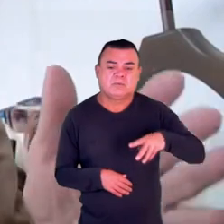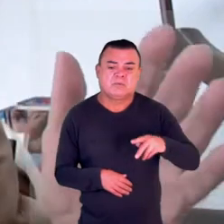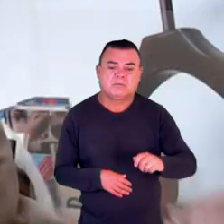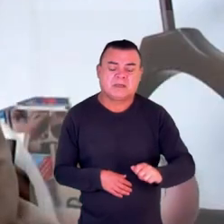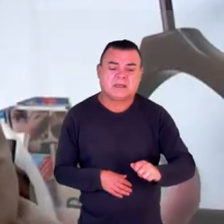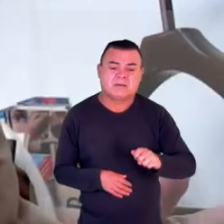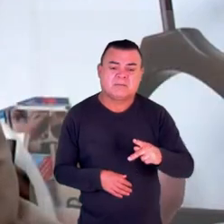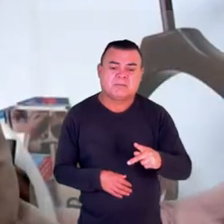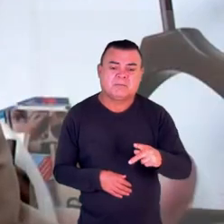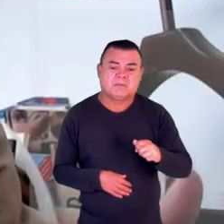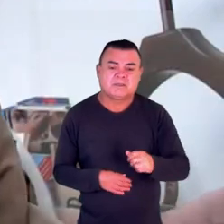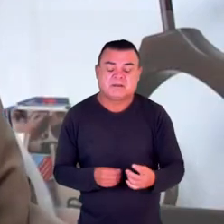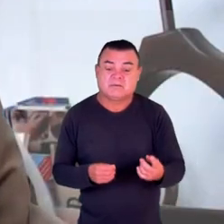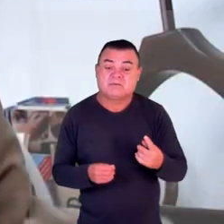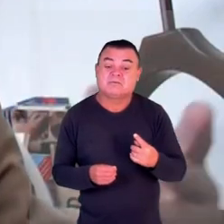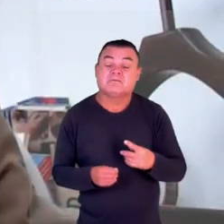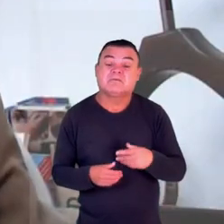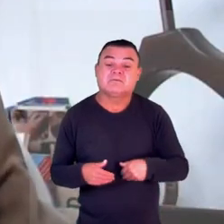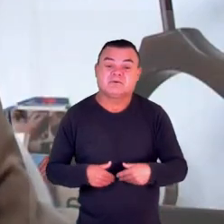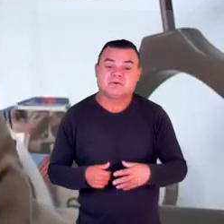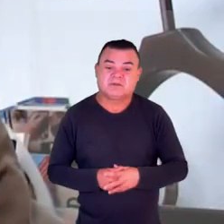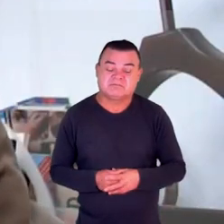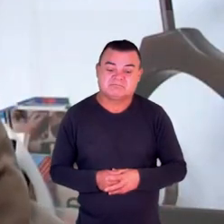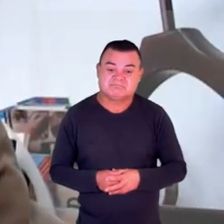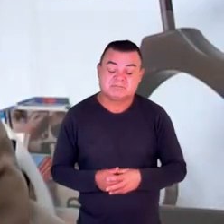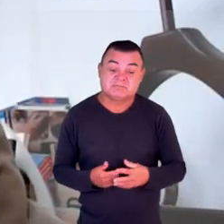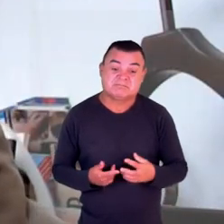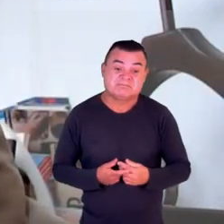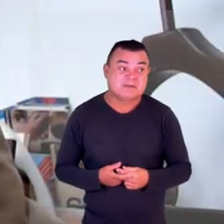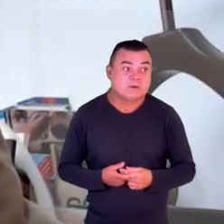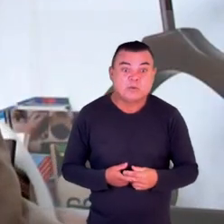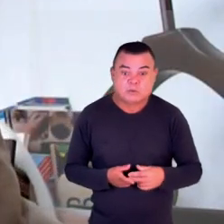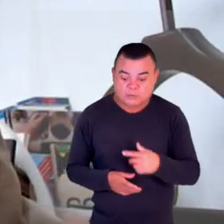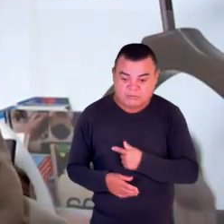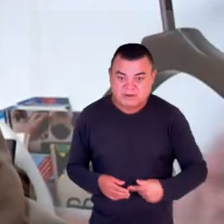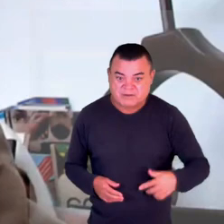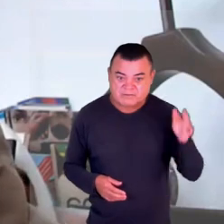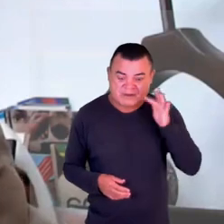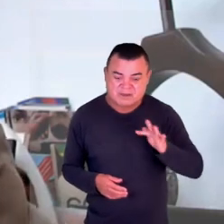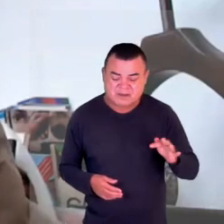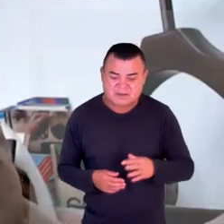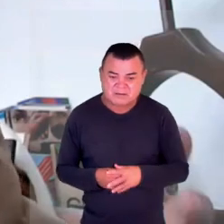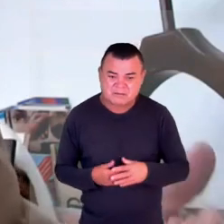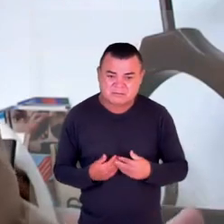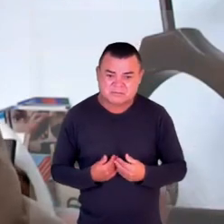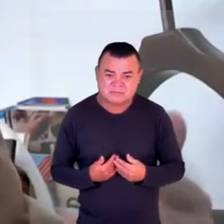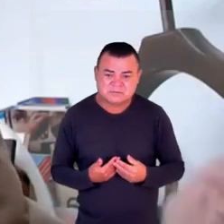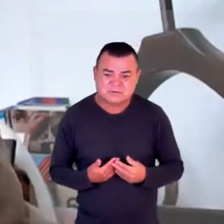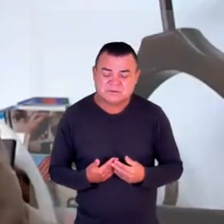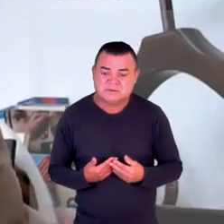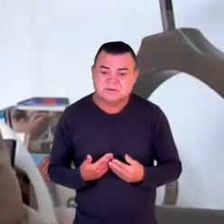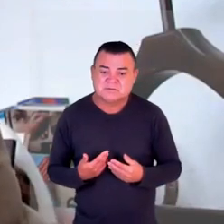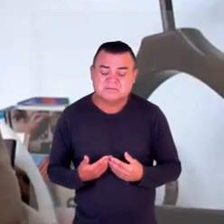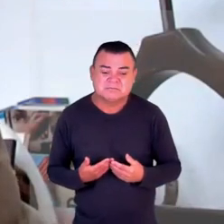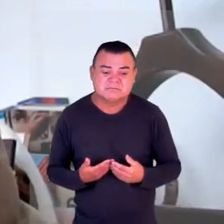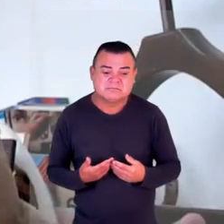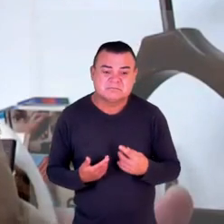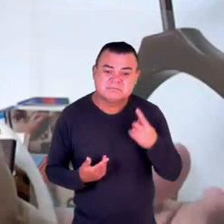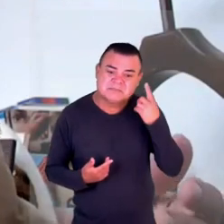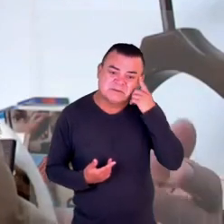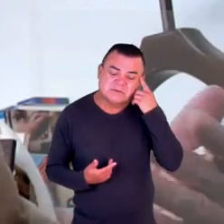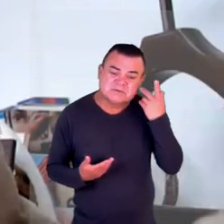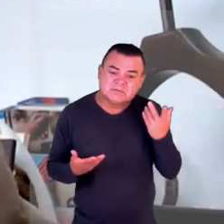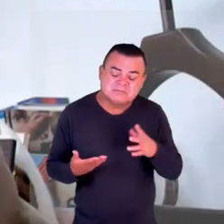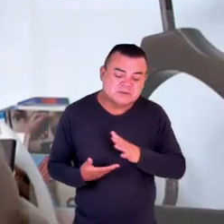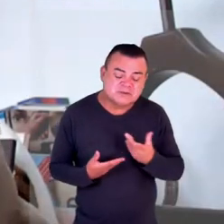do governo federal no sentido de que não havia fome no país né pior que chegou a extinguir o o